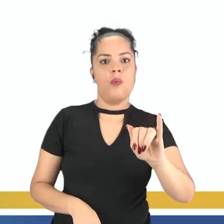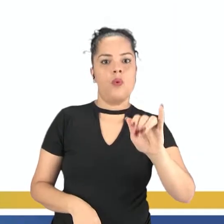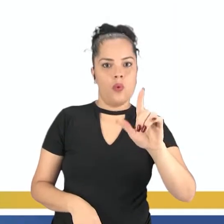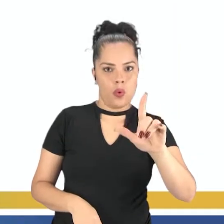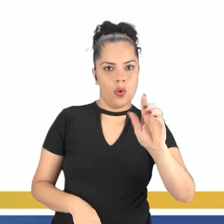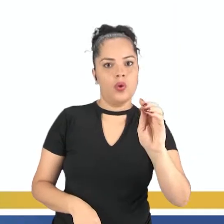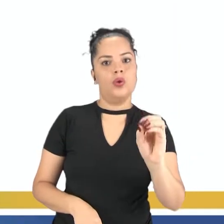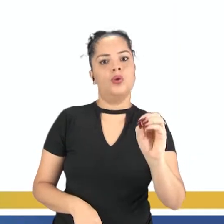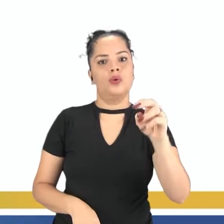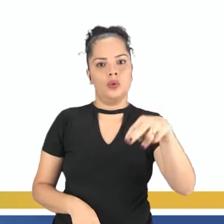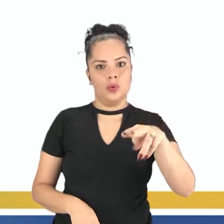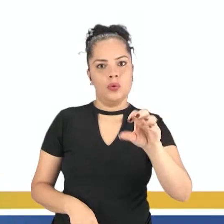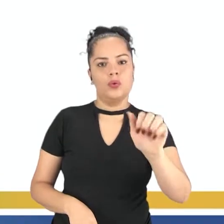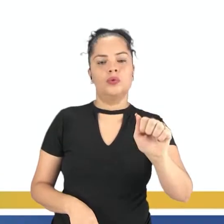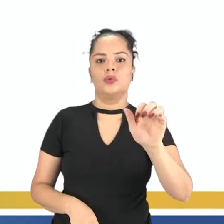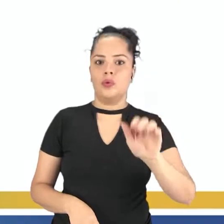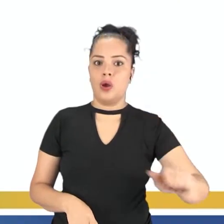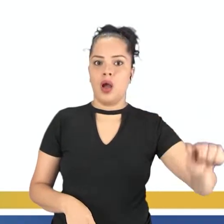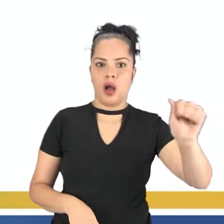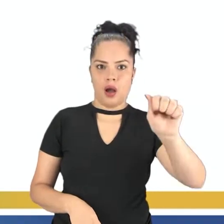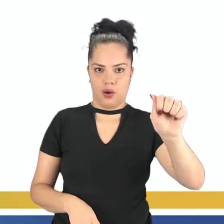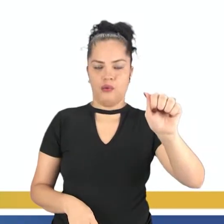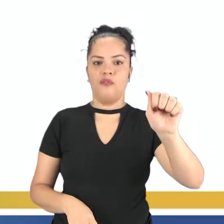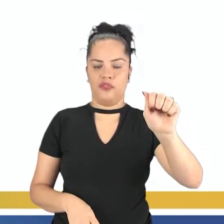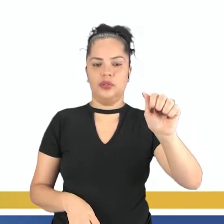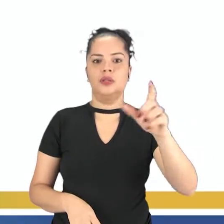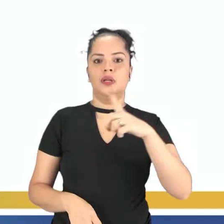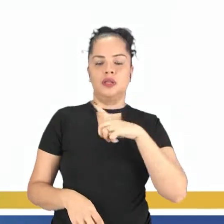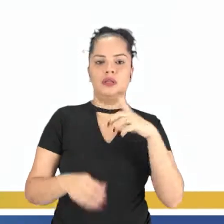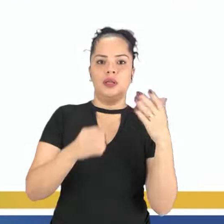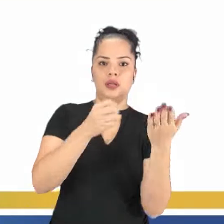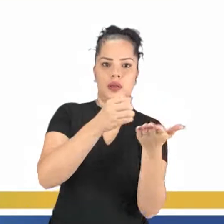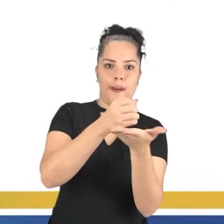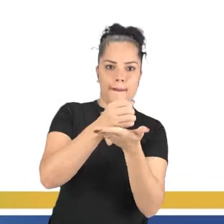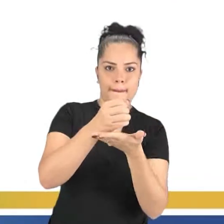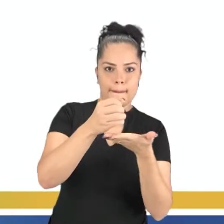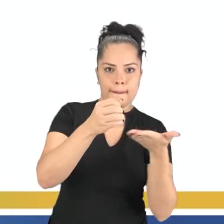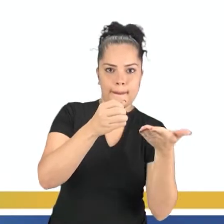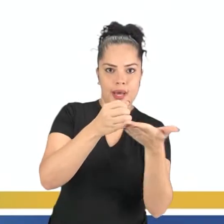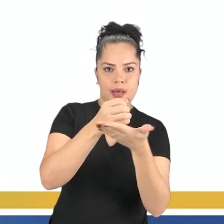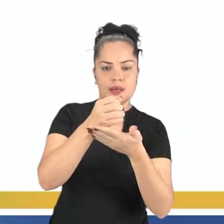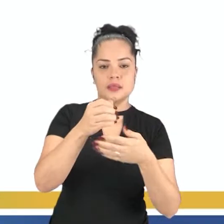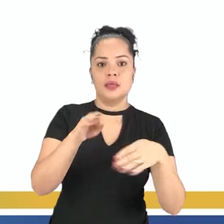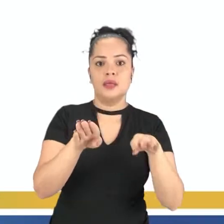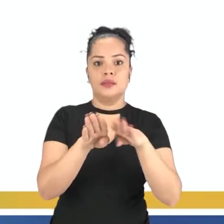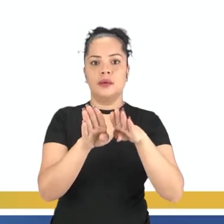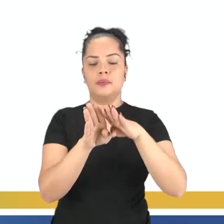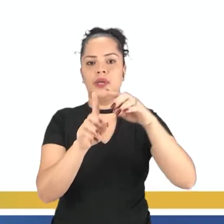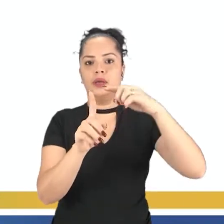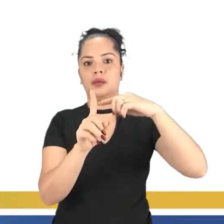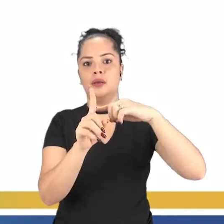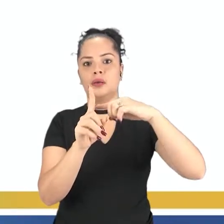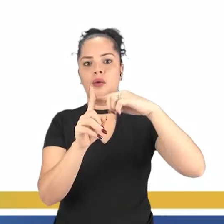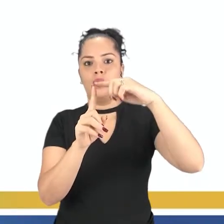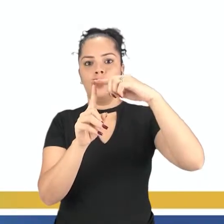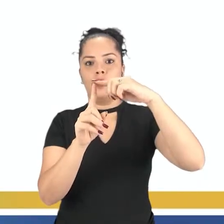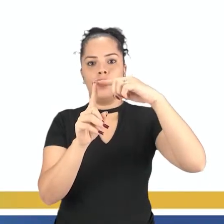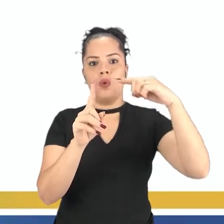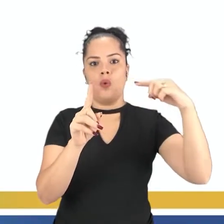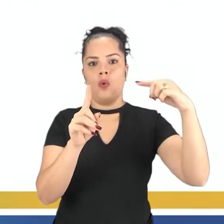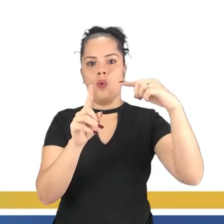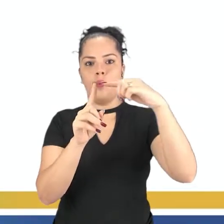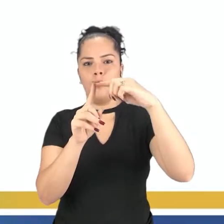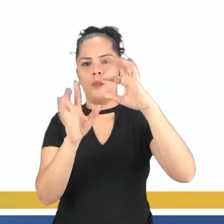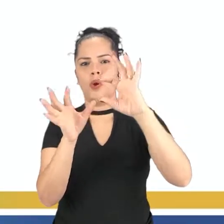base alfa. Esse polígono será chamado de base da pirâmide e o ponto V de vértice da pirâmide. Professor, que